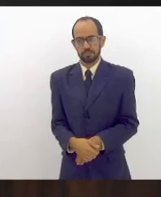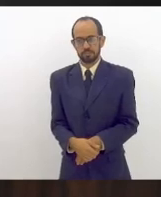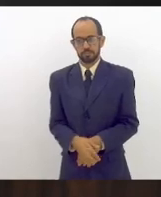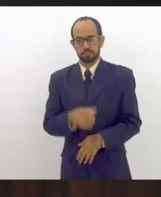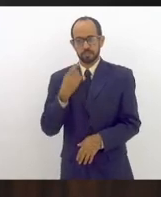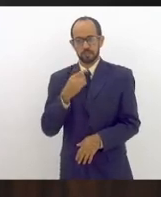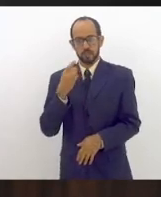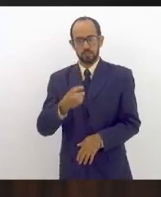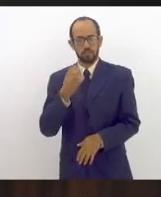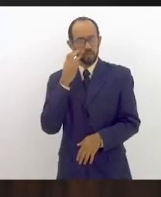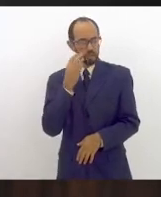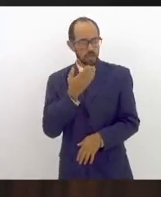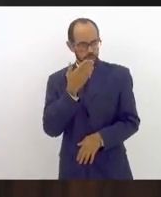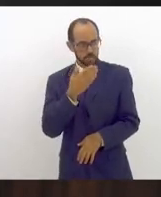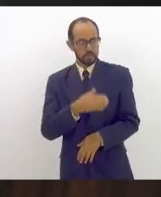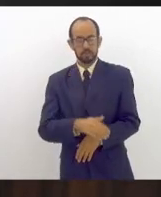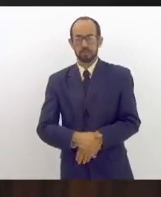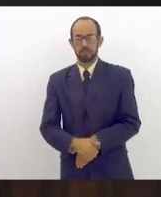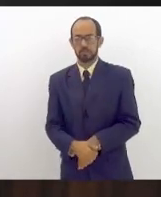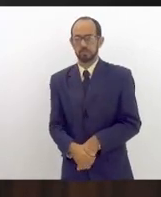Deputado Valdeque Carneiro.